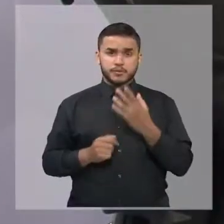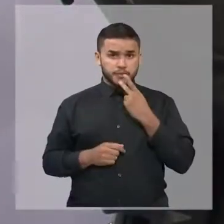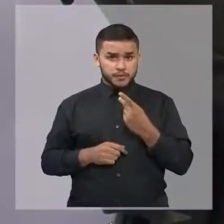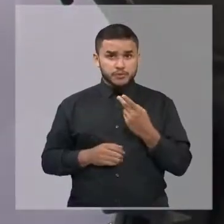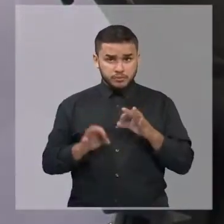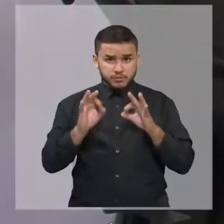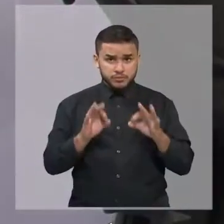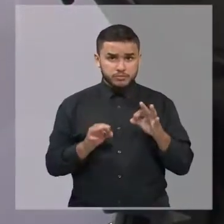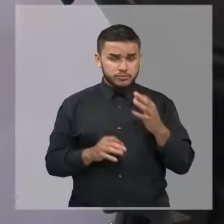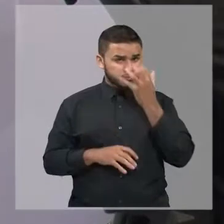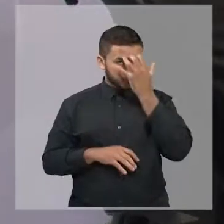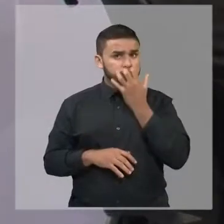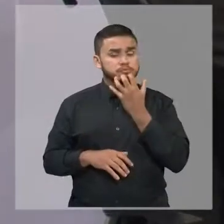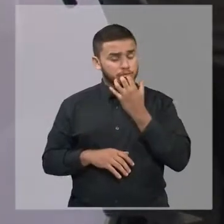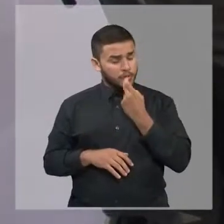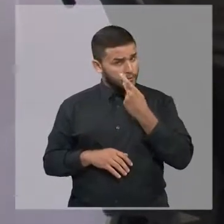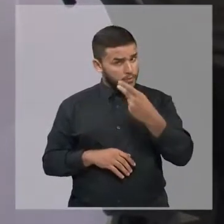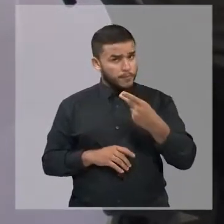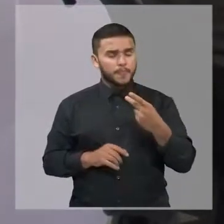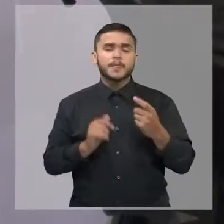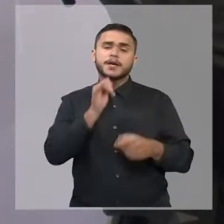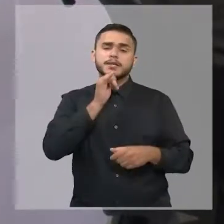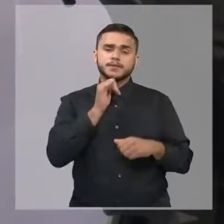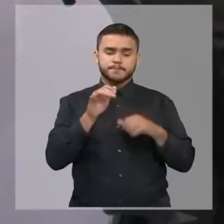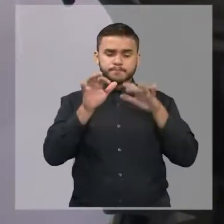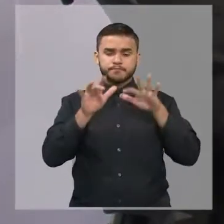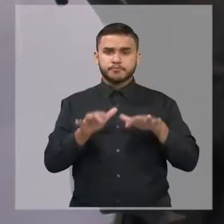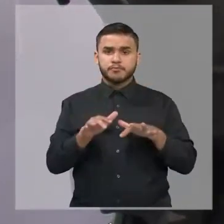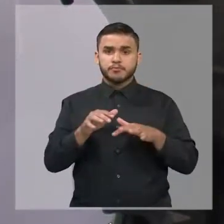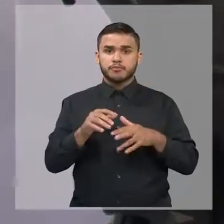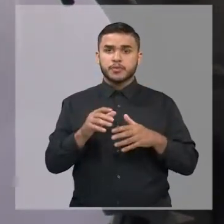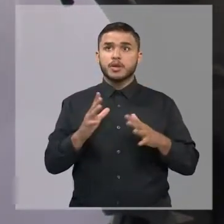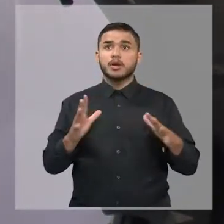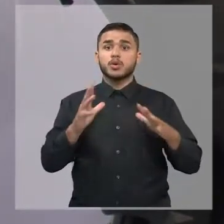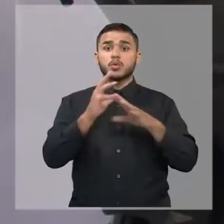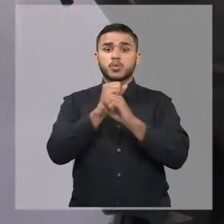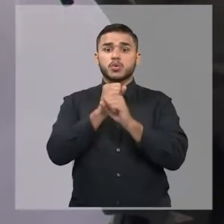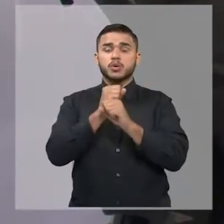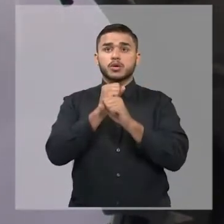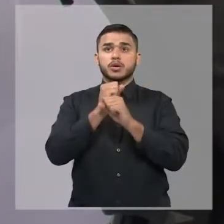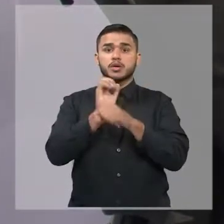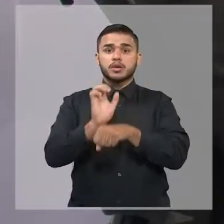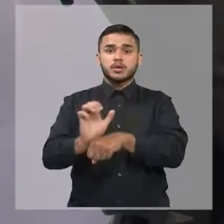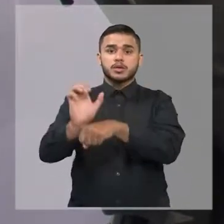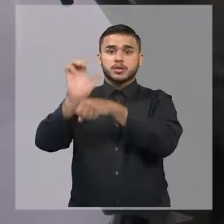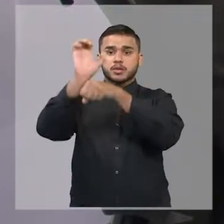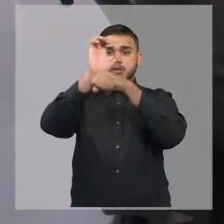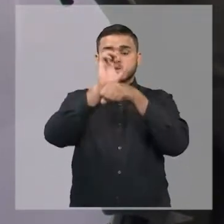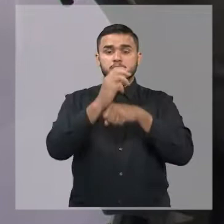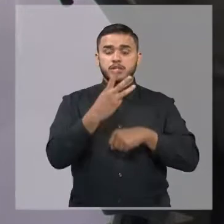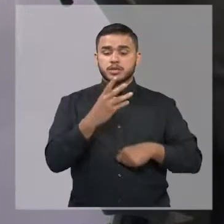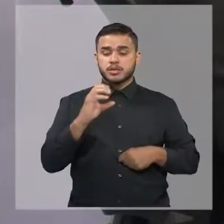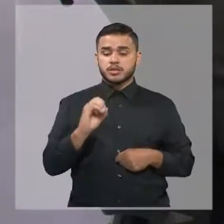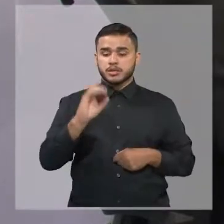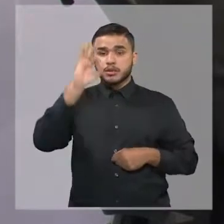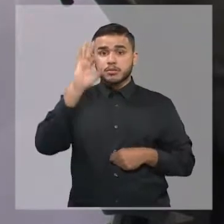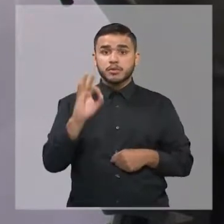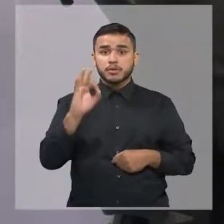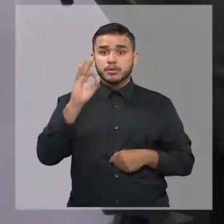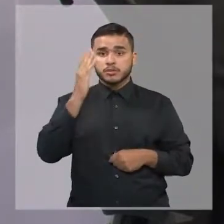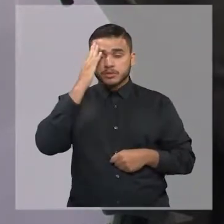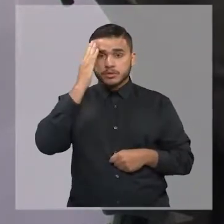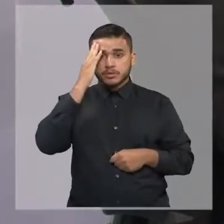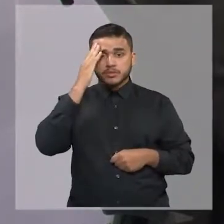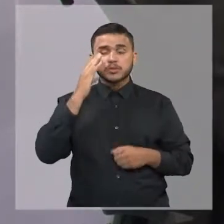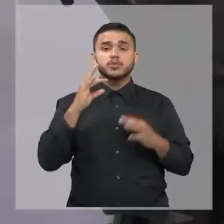seja realmente isso. O que diz da nota é que o corte não foi 30%, que foi de 3,4%, porque na verdade foi